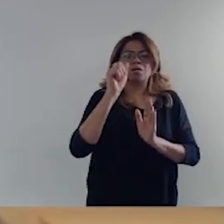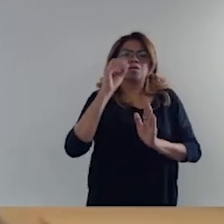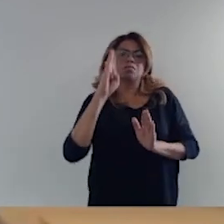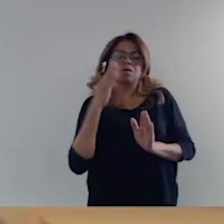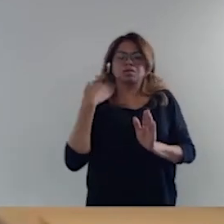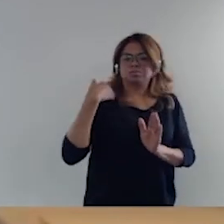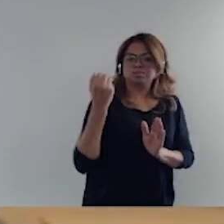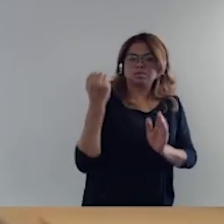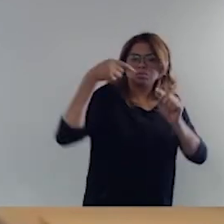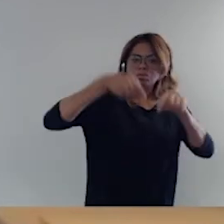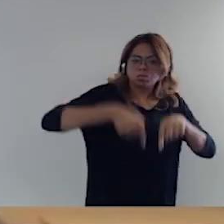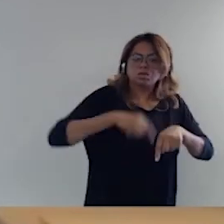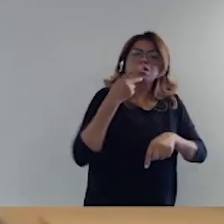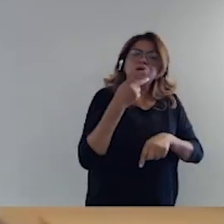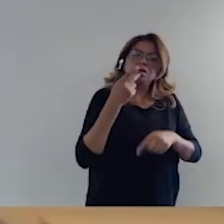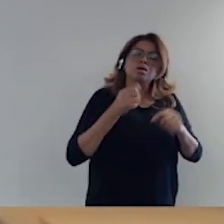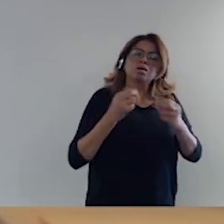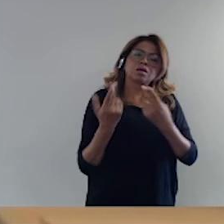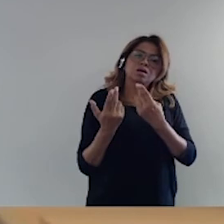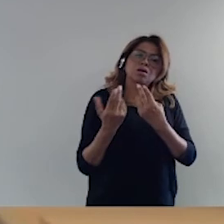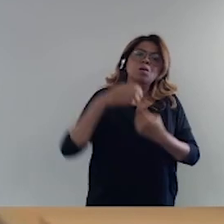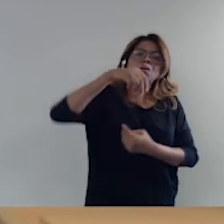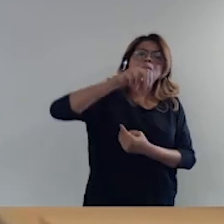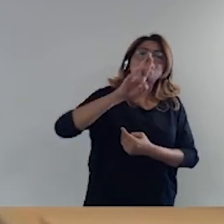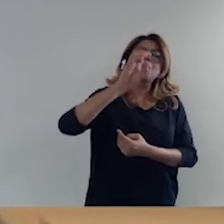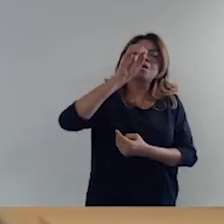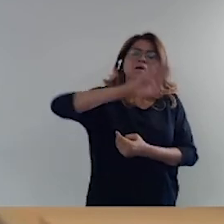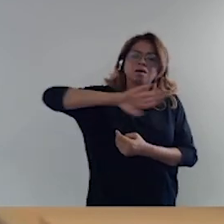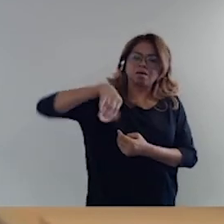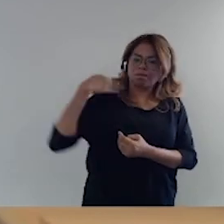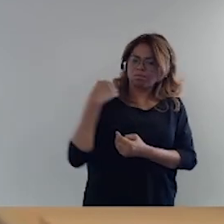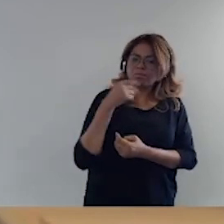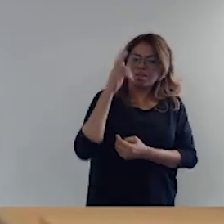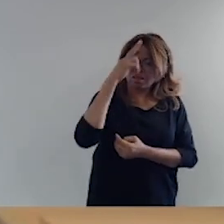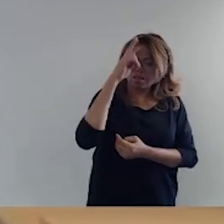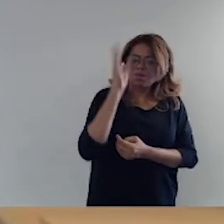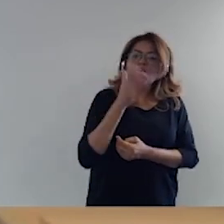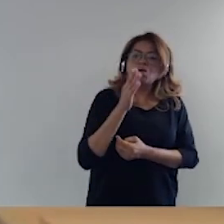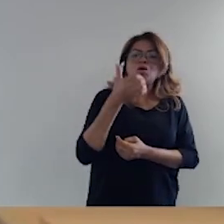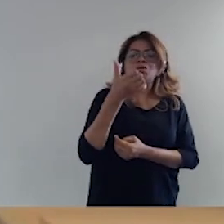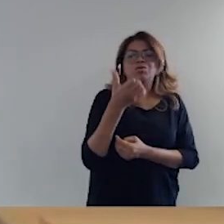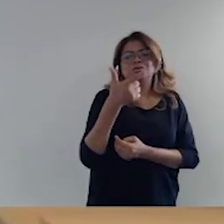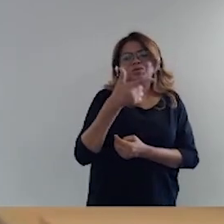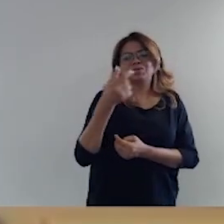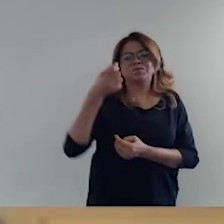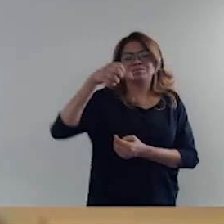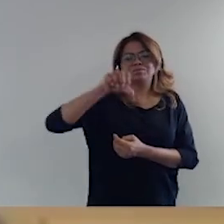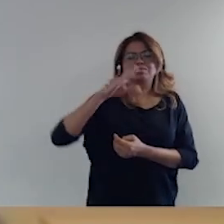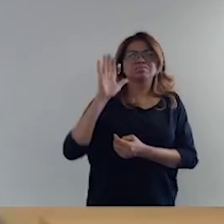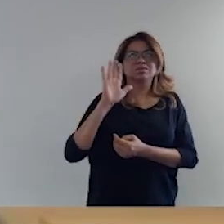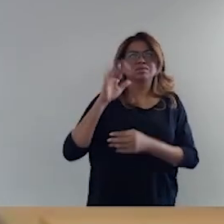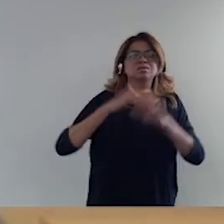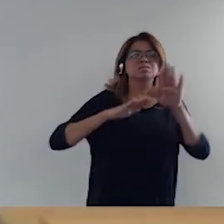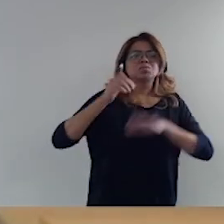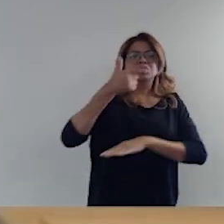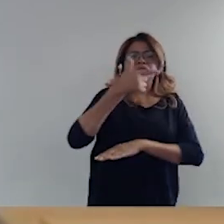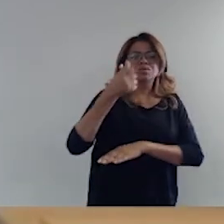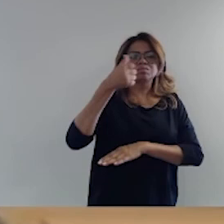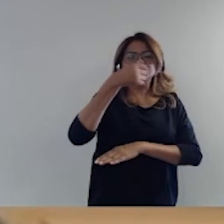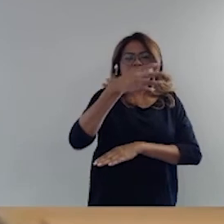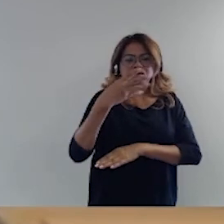aqui. Como o Marcos lembrou, eu estive no encerramento em 2000, estive na abertura em